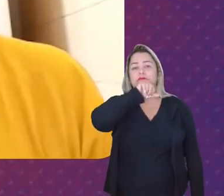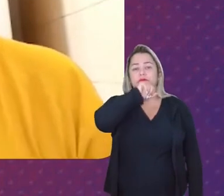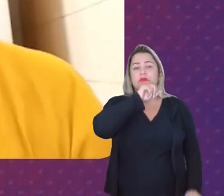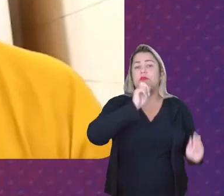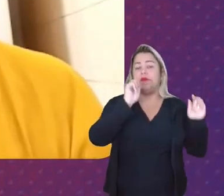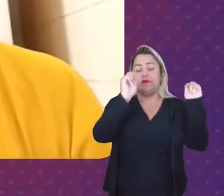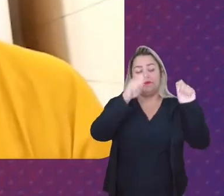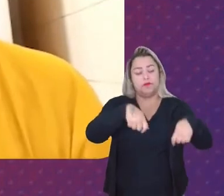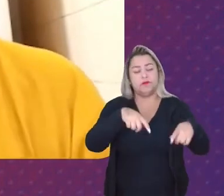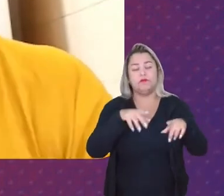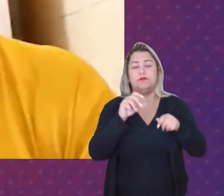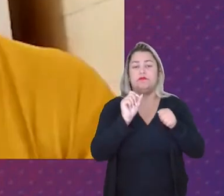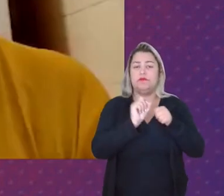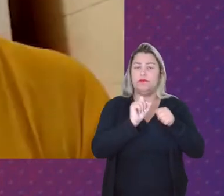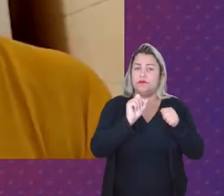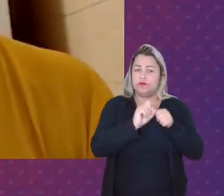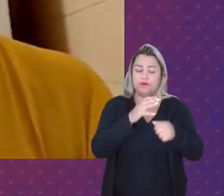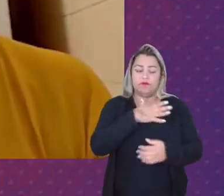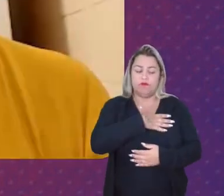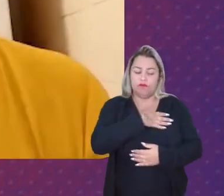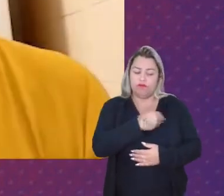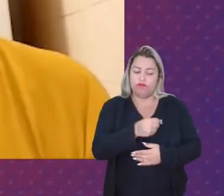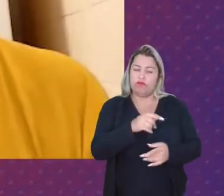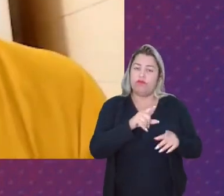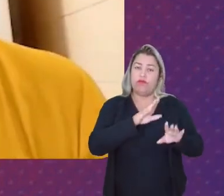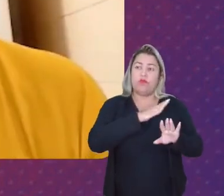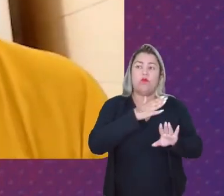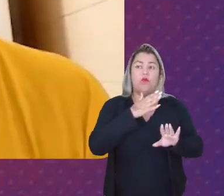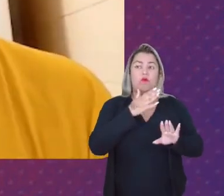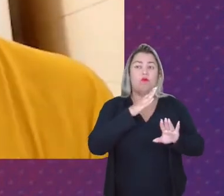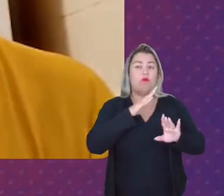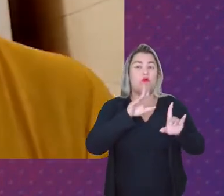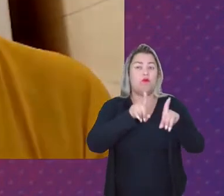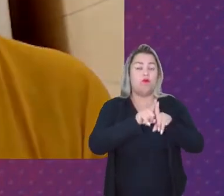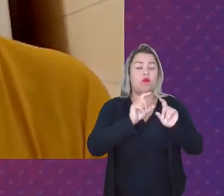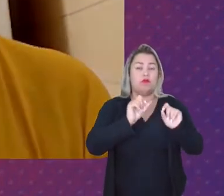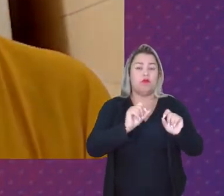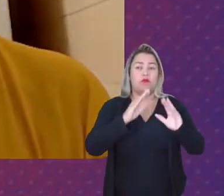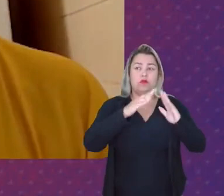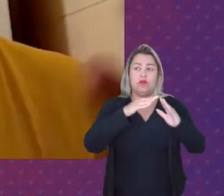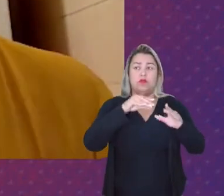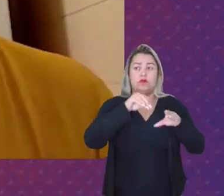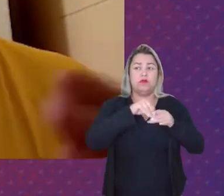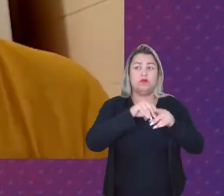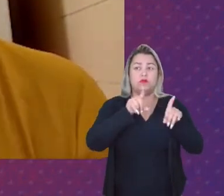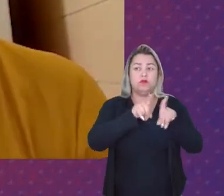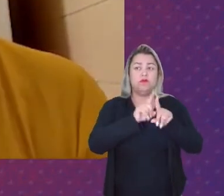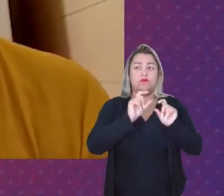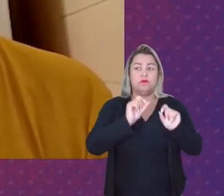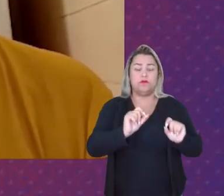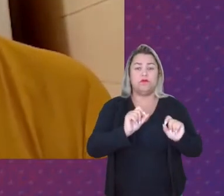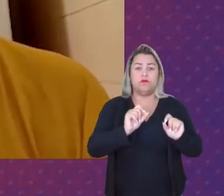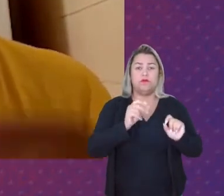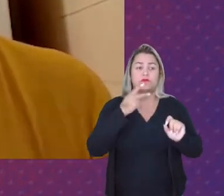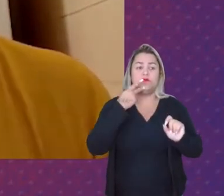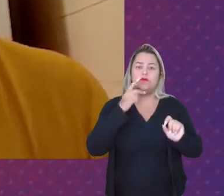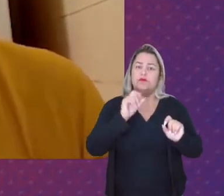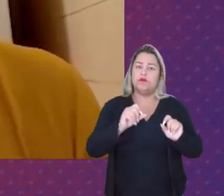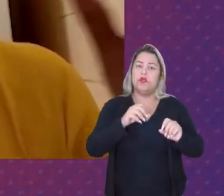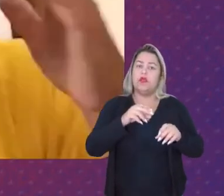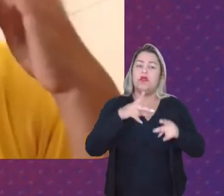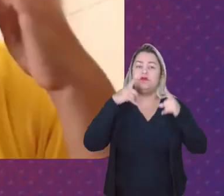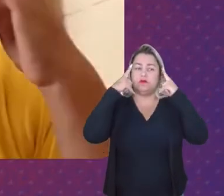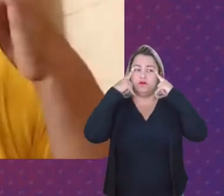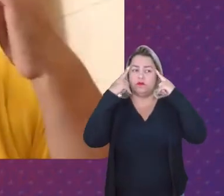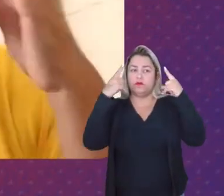porque sabe que o filho, o período que está em casa, ele se torna presa fácil para ser cooptado, né, para as